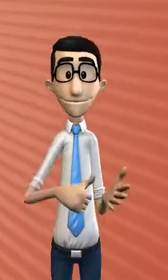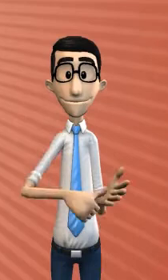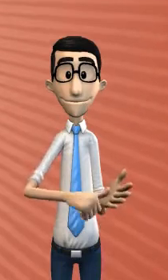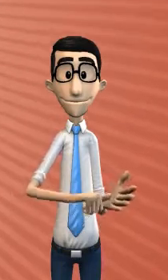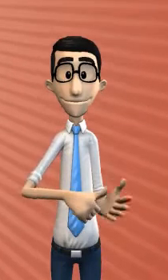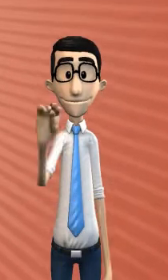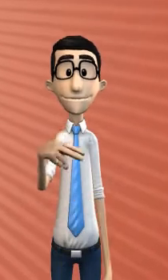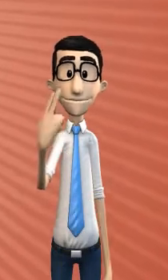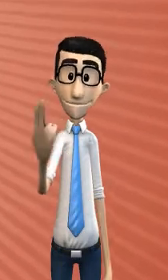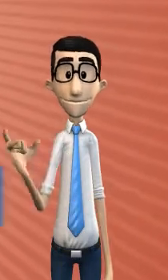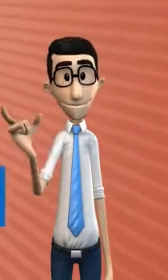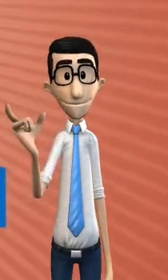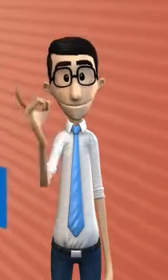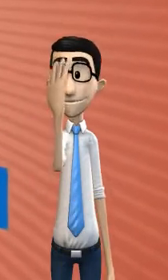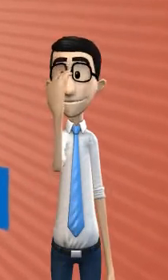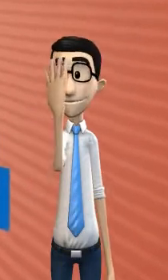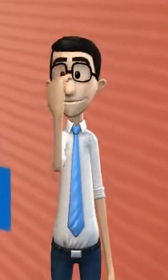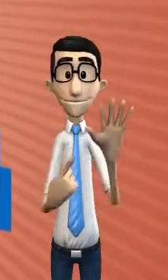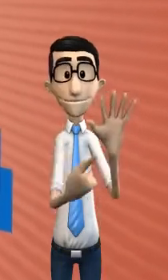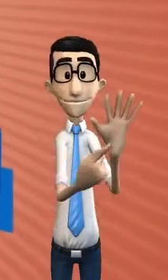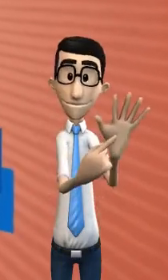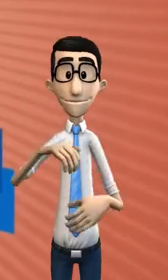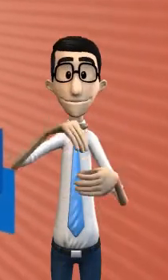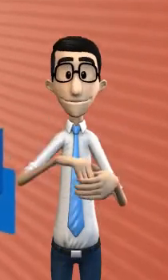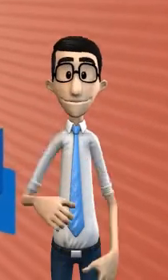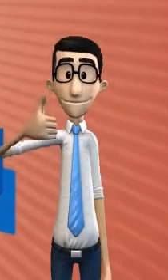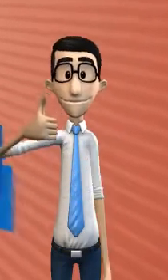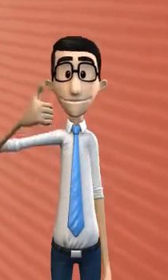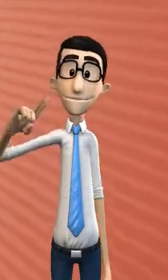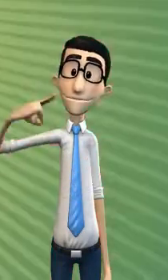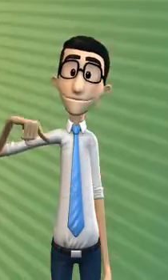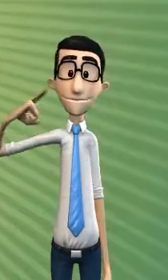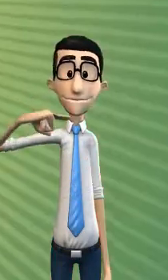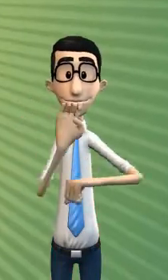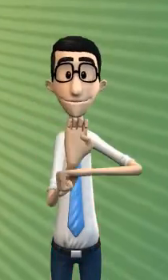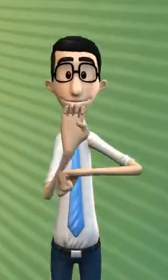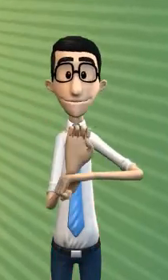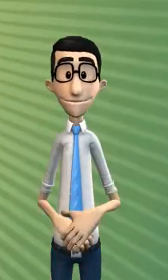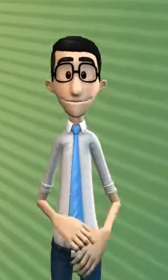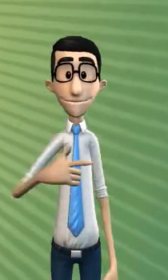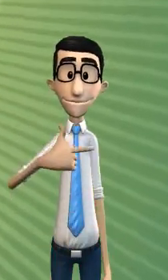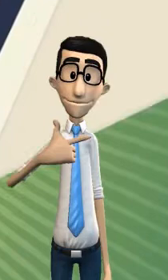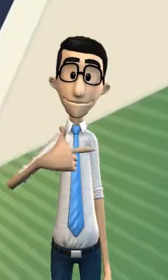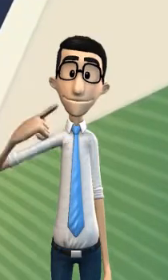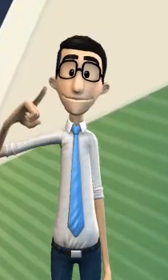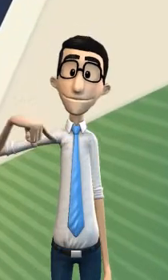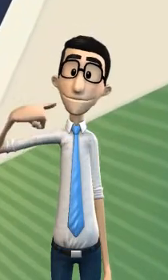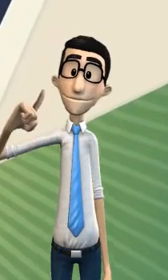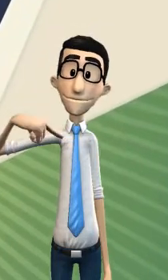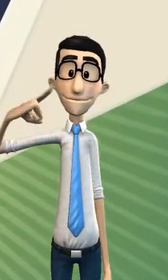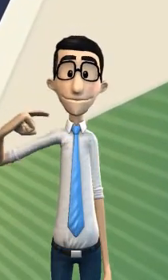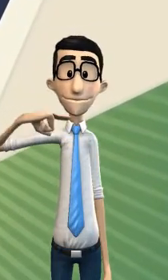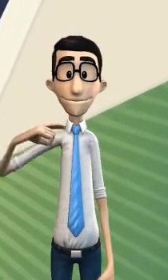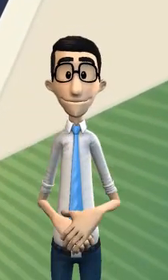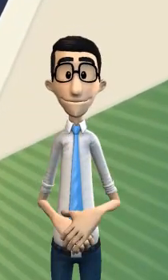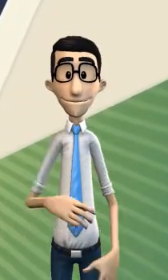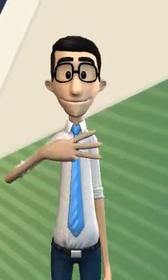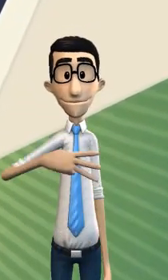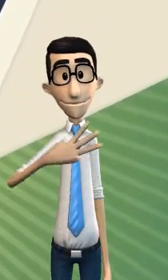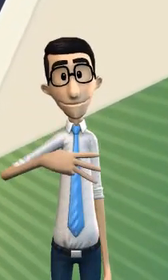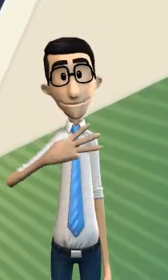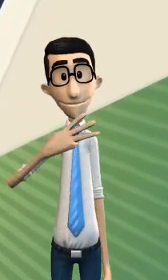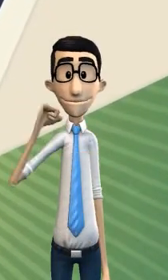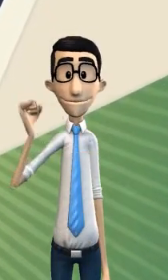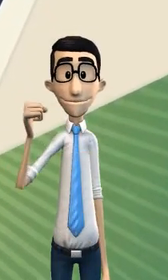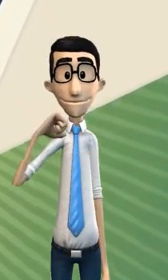Em seguida, apresente um documento oficial com foto. A ordem de foto é a seguinte, deputado estadual ou